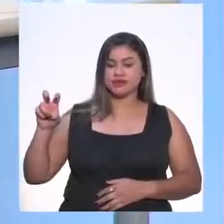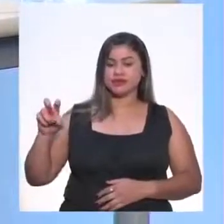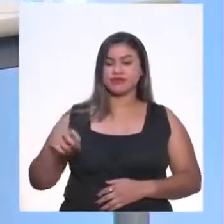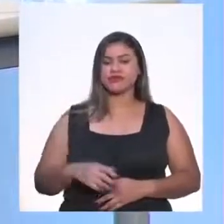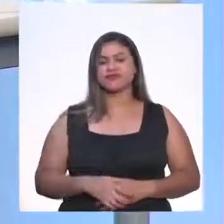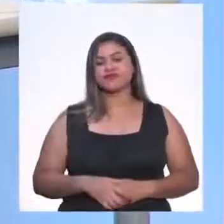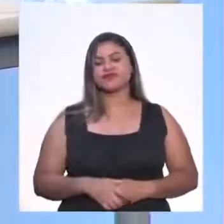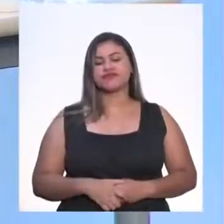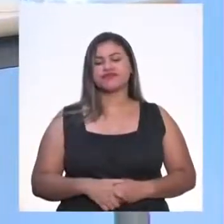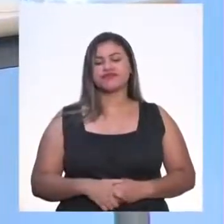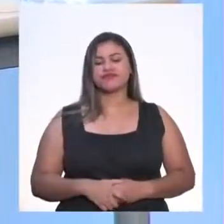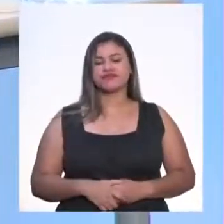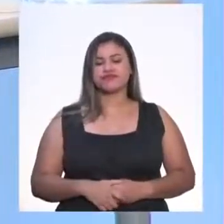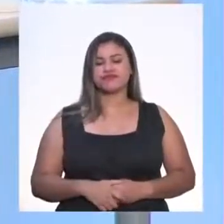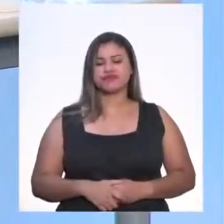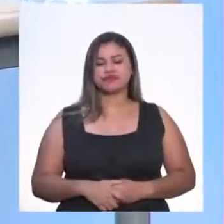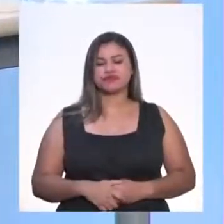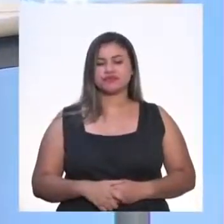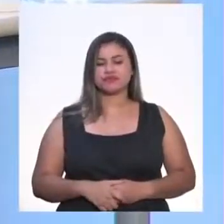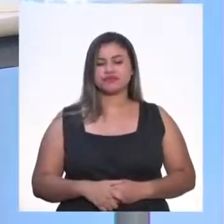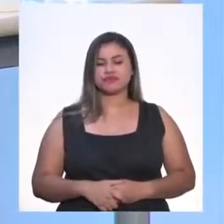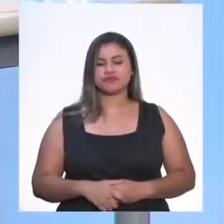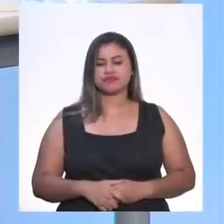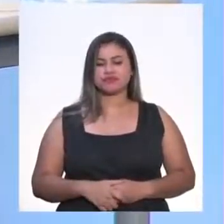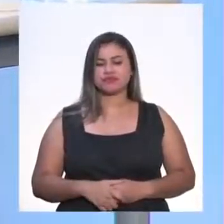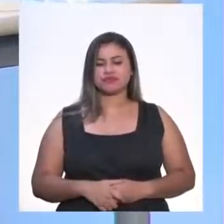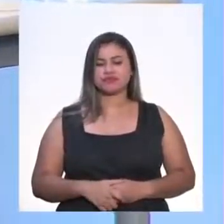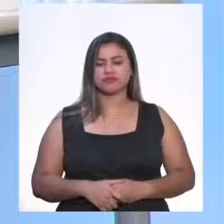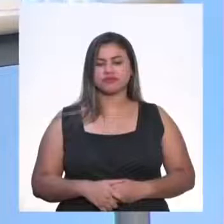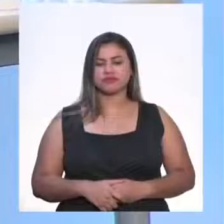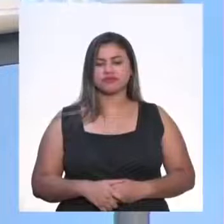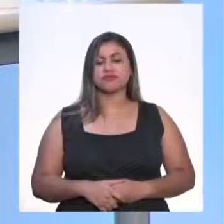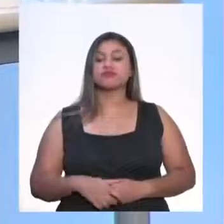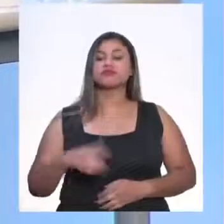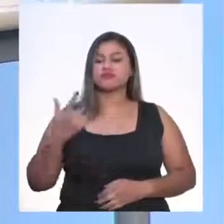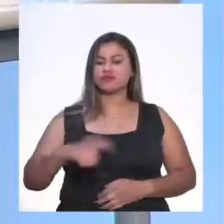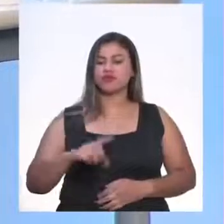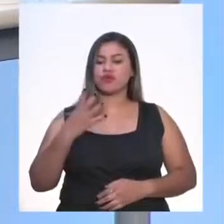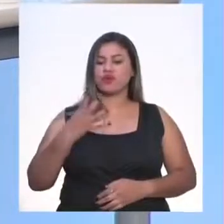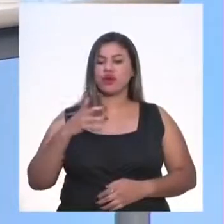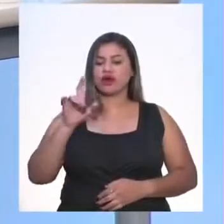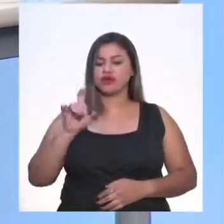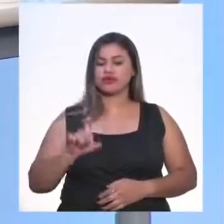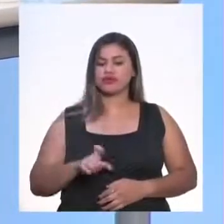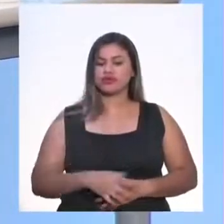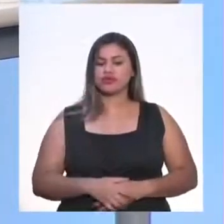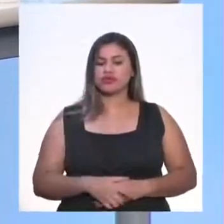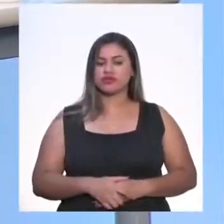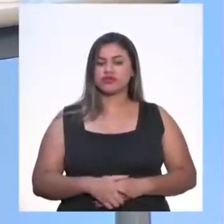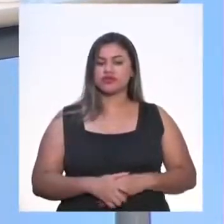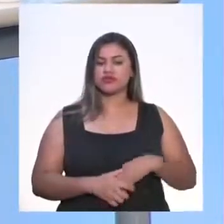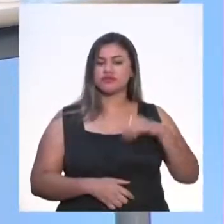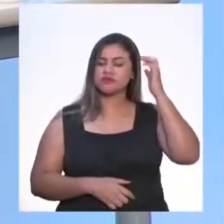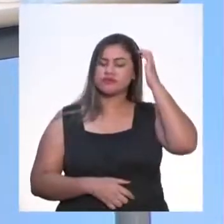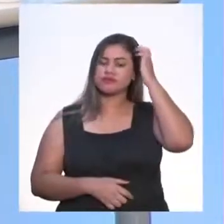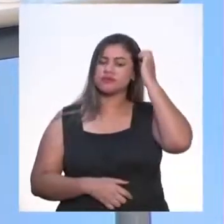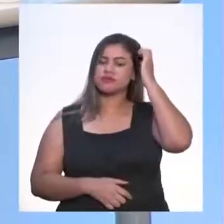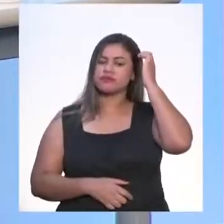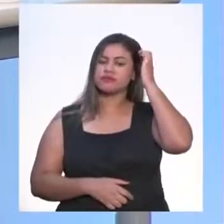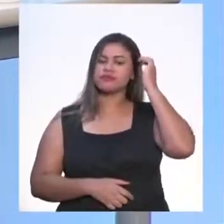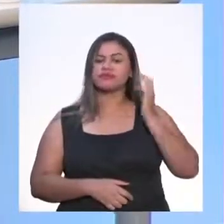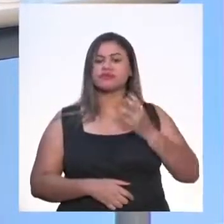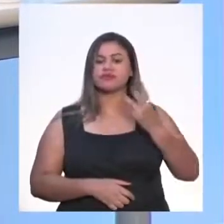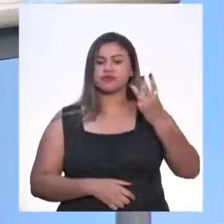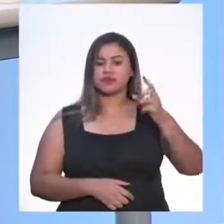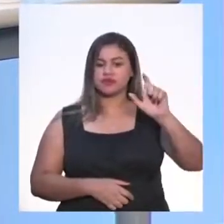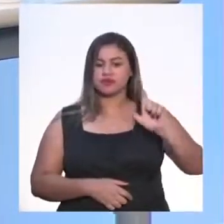outro lado. Aí aqui, ó, eu tenho os 4 e o 3 do outro lado. Eu vou até colocar aqui um pouquinho mais para a ponta